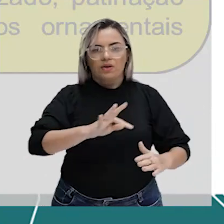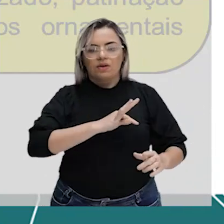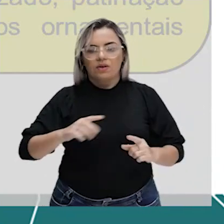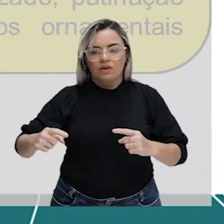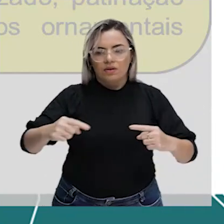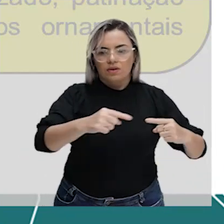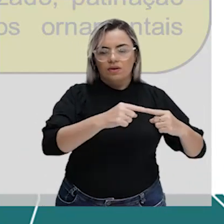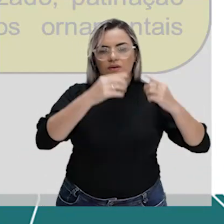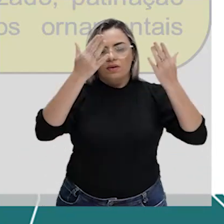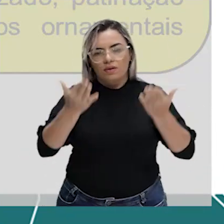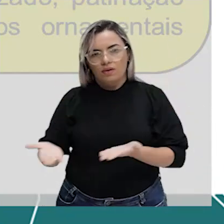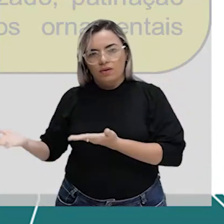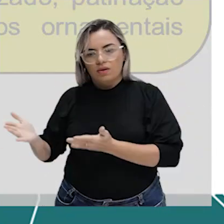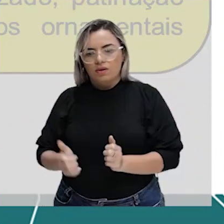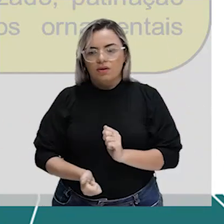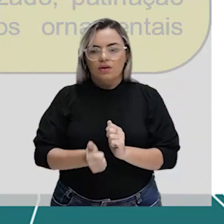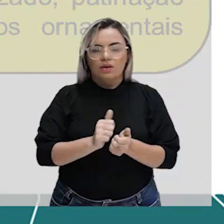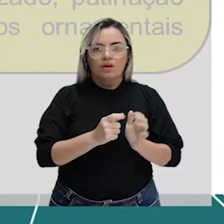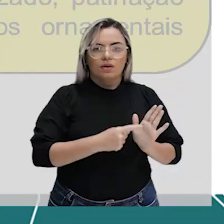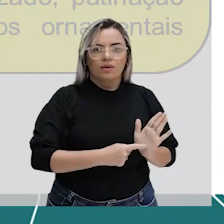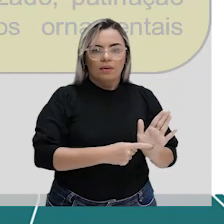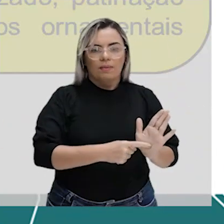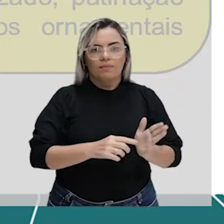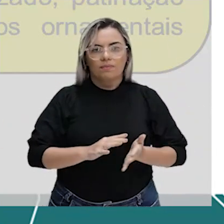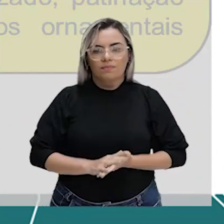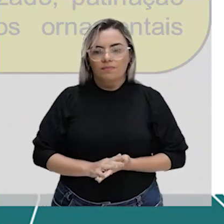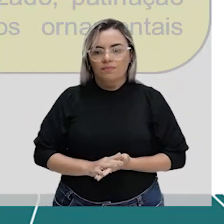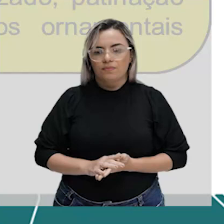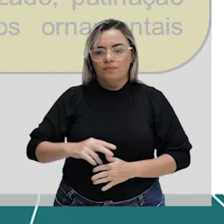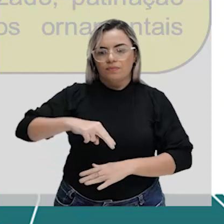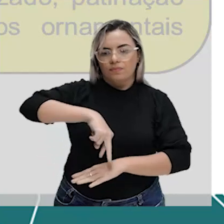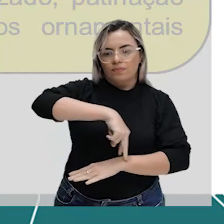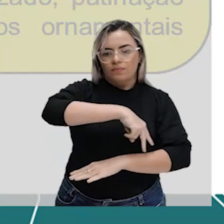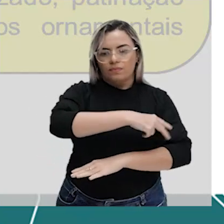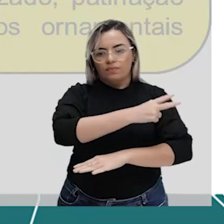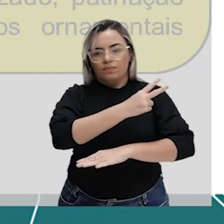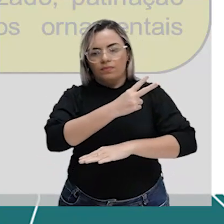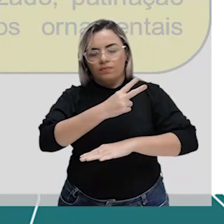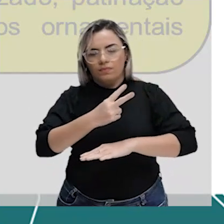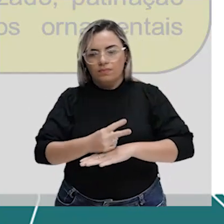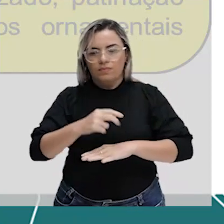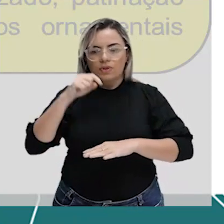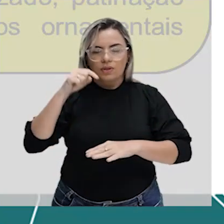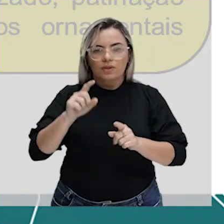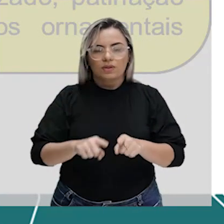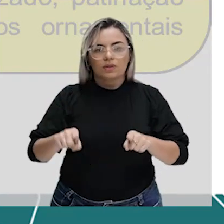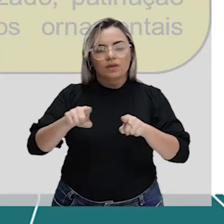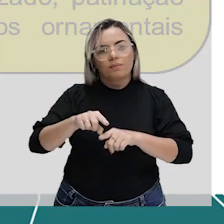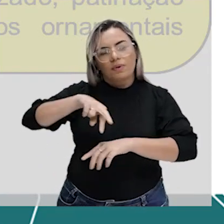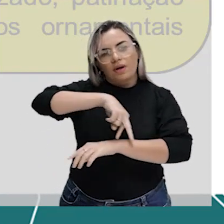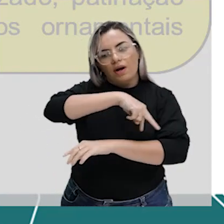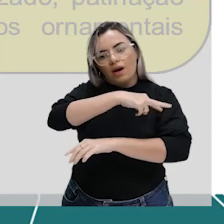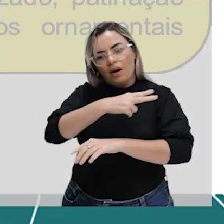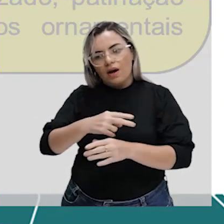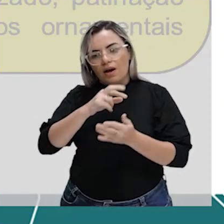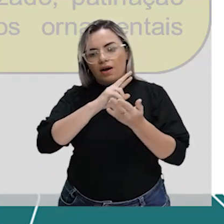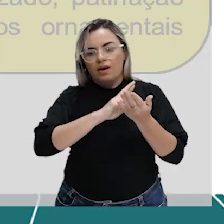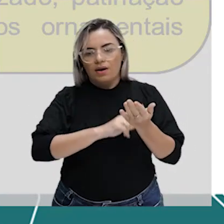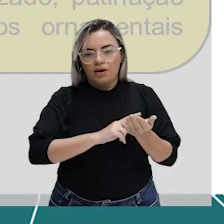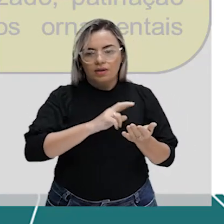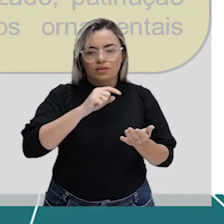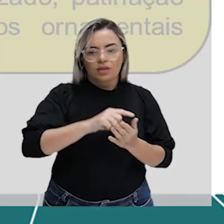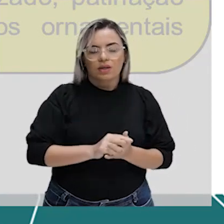Olha os esportes que aparecem aí, ó: a ginástica artística, ginástica rítmica, o